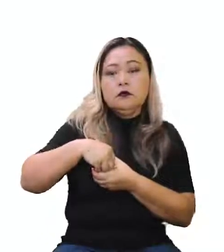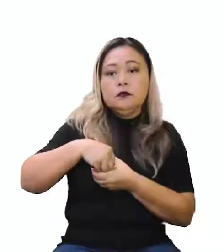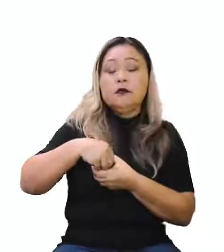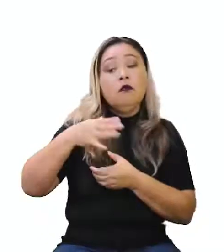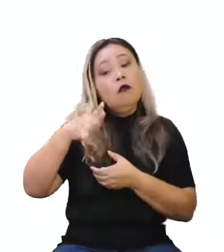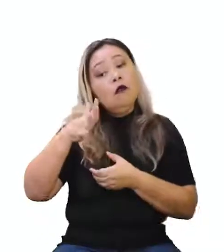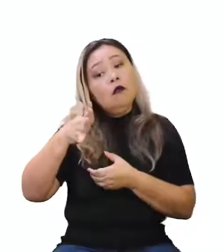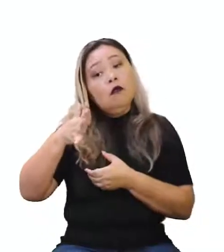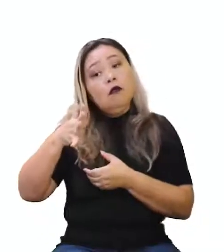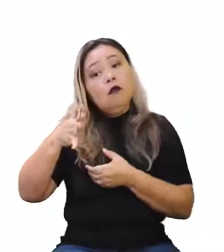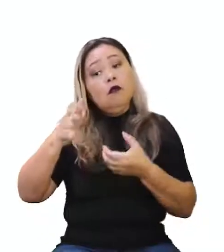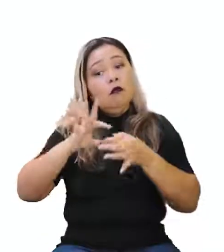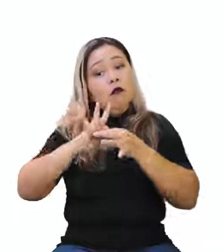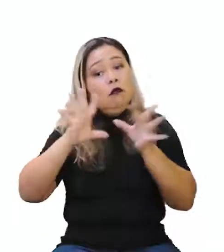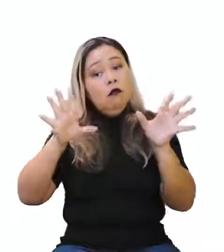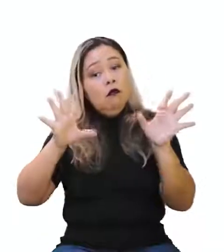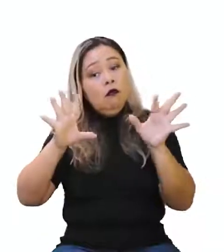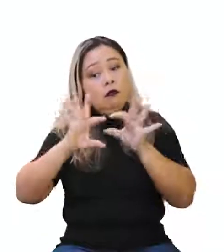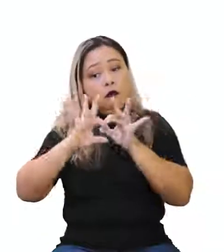sistema